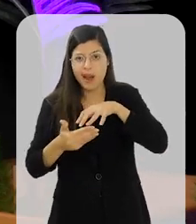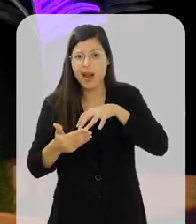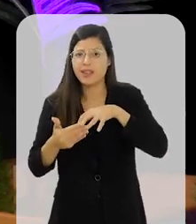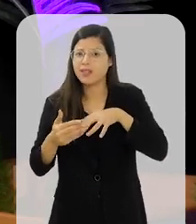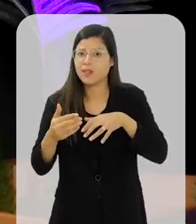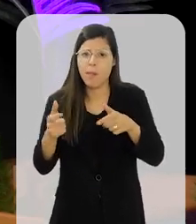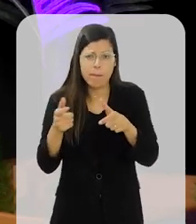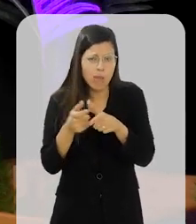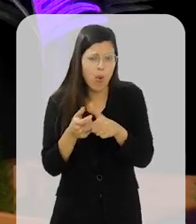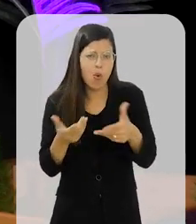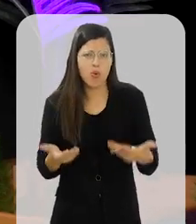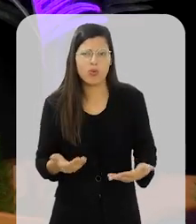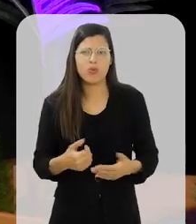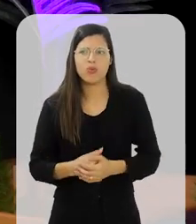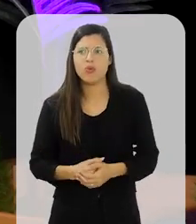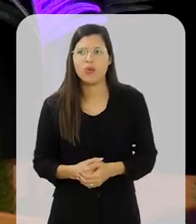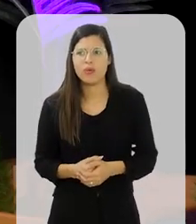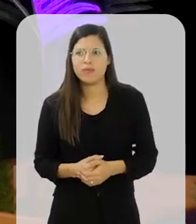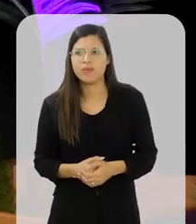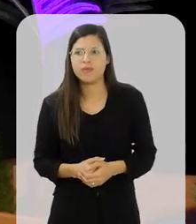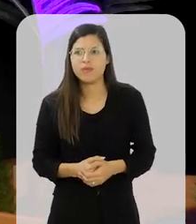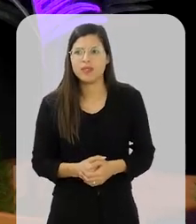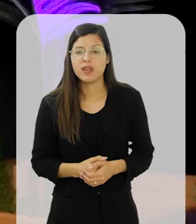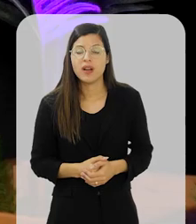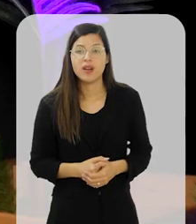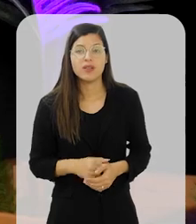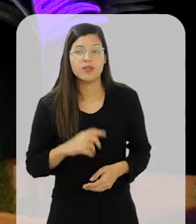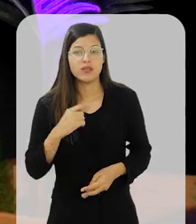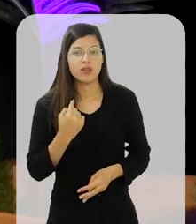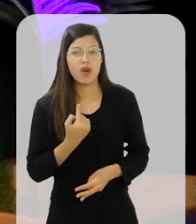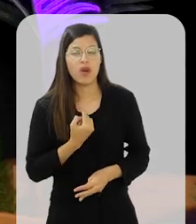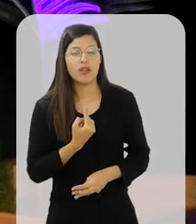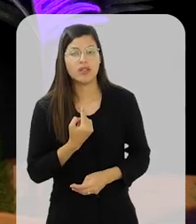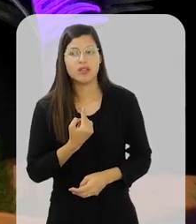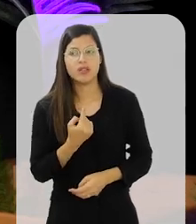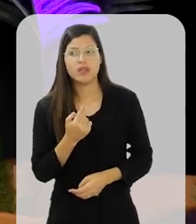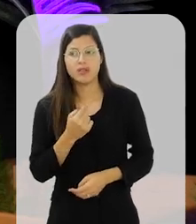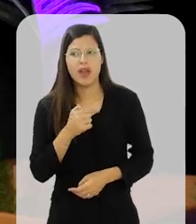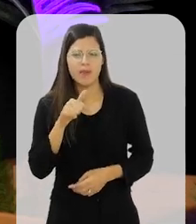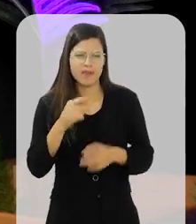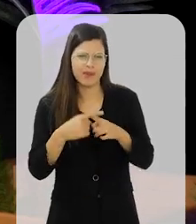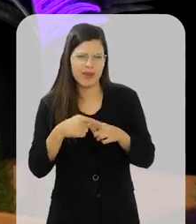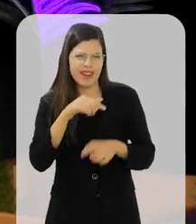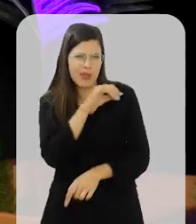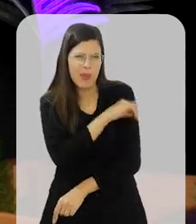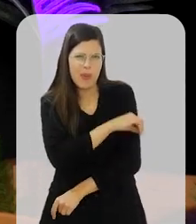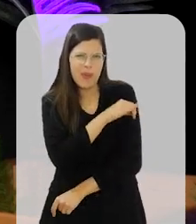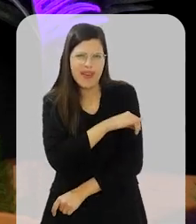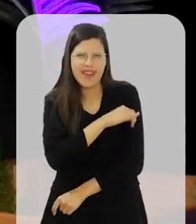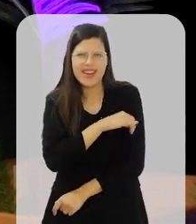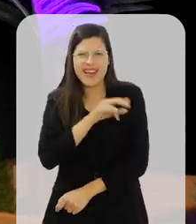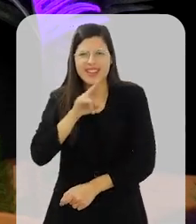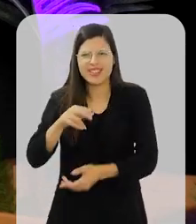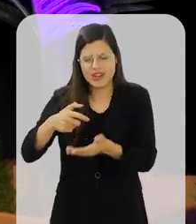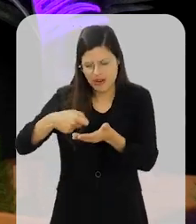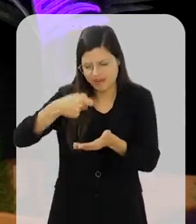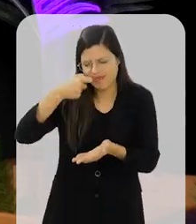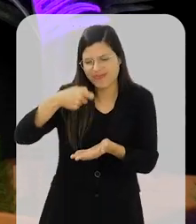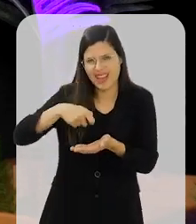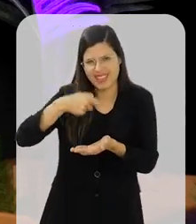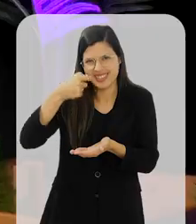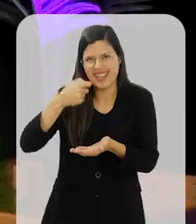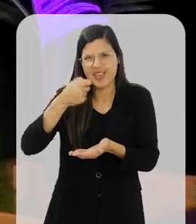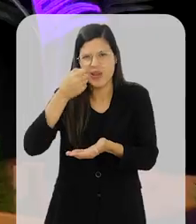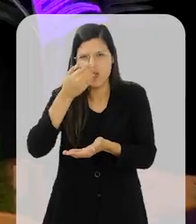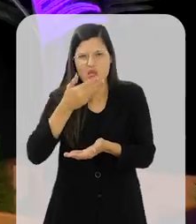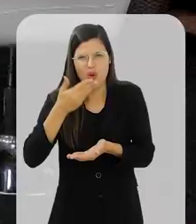que é realmente o volume maior é o caroço. E isso aí, que a gente consome quando a gente... É porque aqui no Rio de Janeiro a gente toma aquele açaí